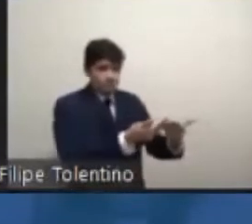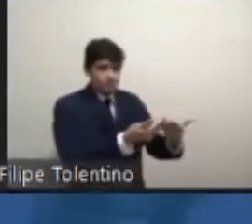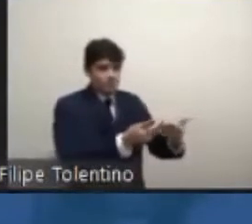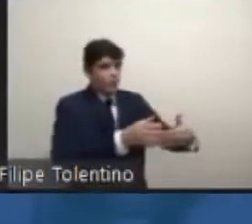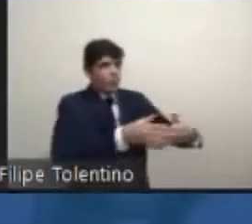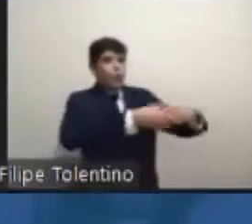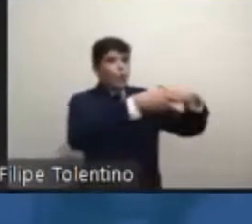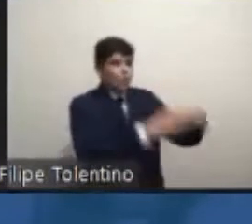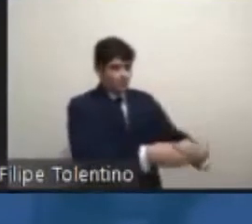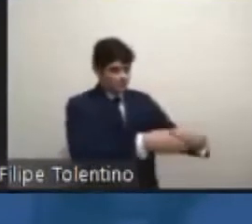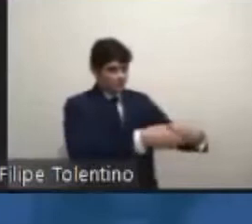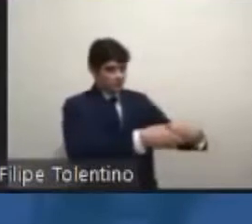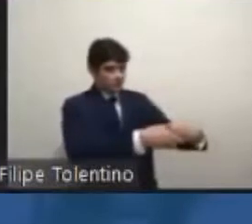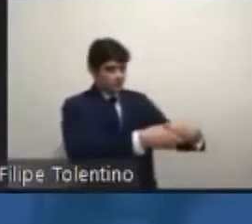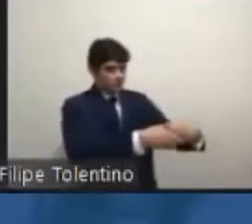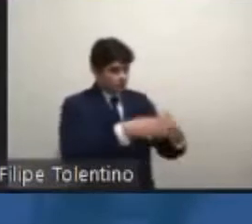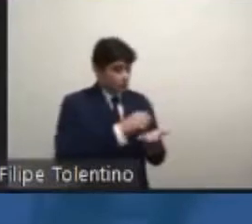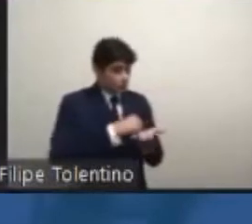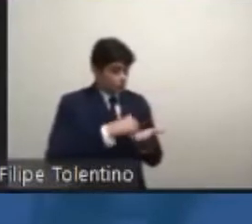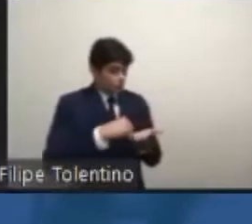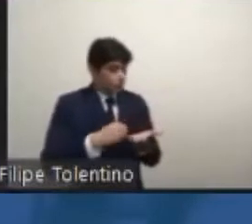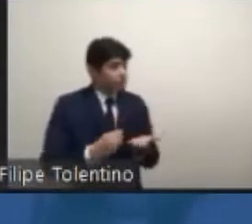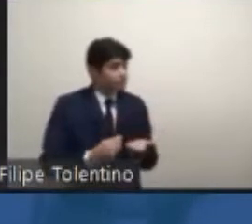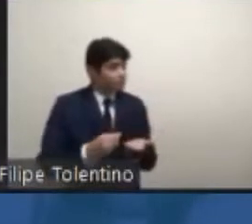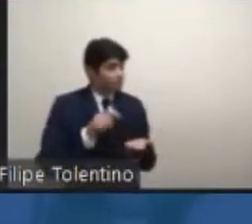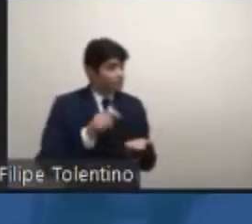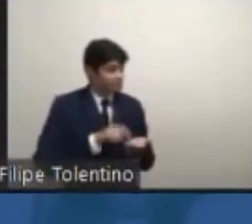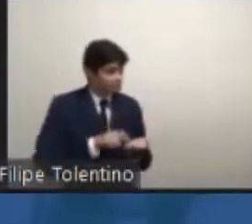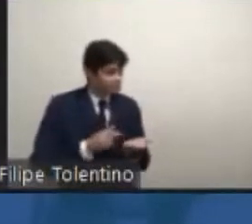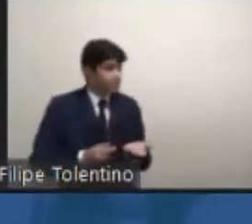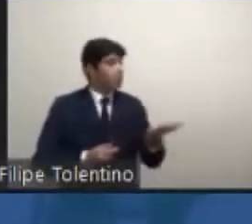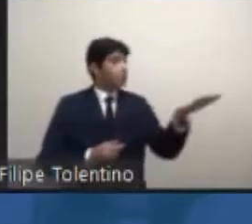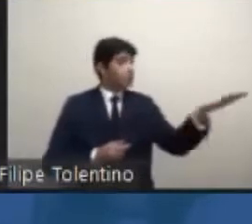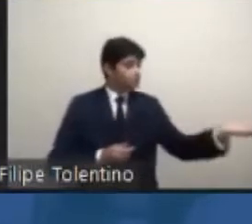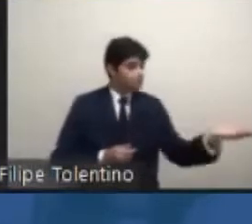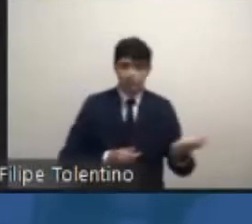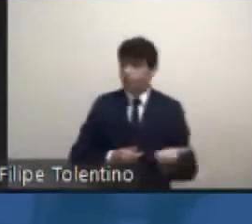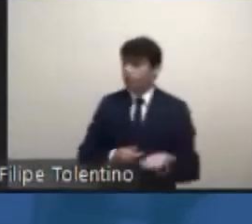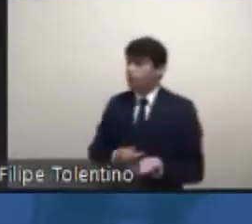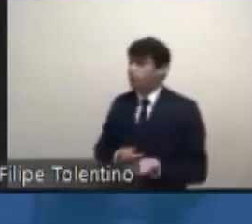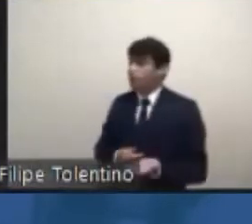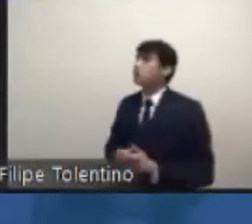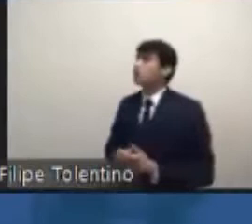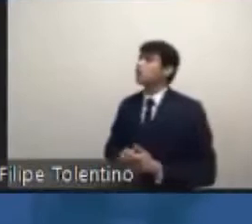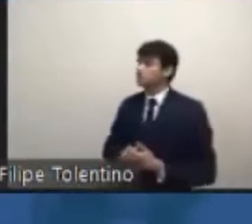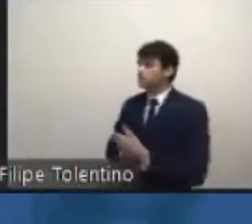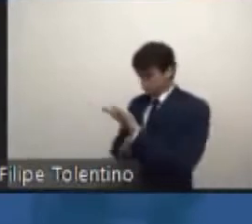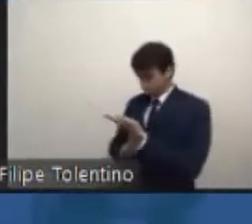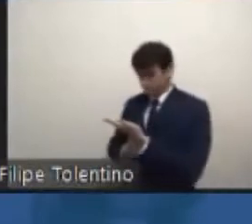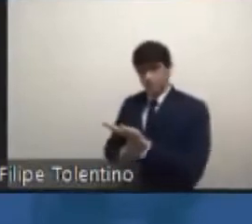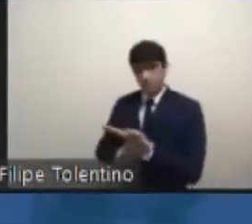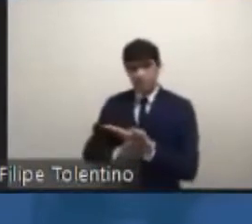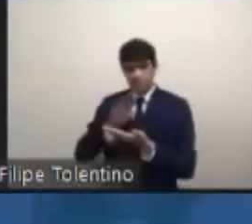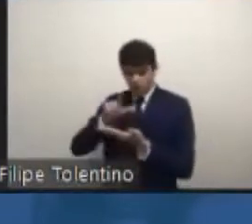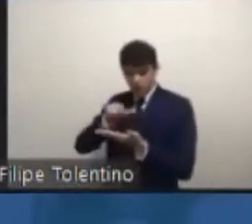consentimento livre e esclarecido. E reforçamos aqui o conceito de que esse termo não pode ser padrão. Aliás, o